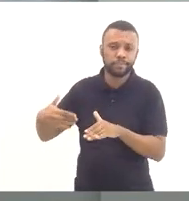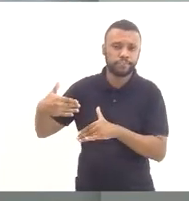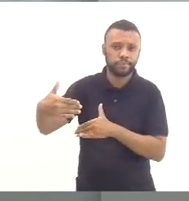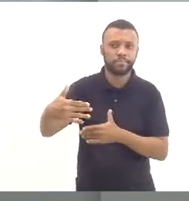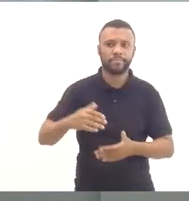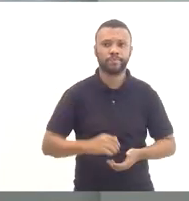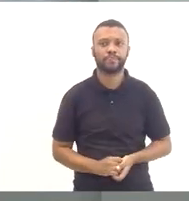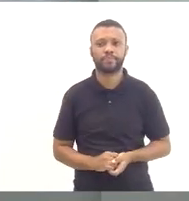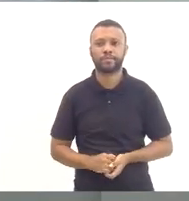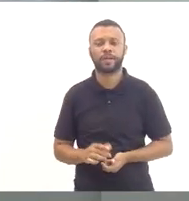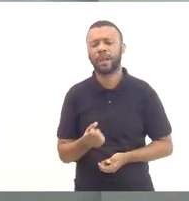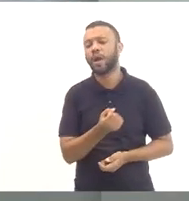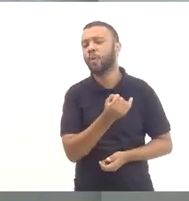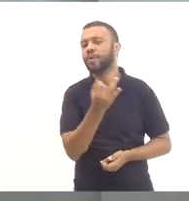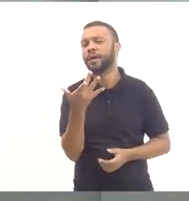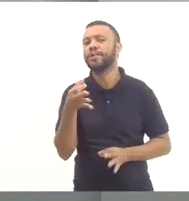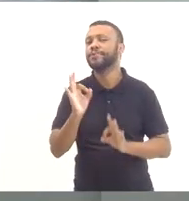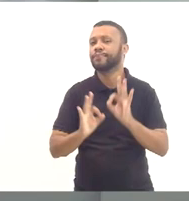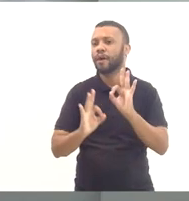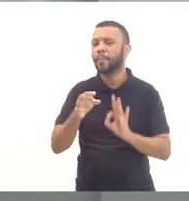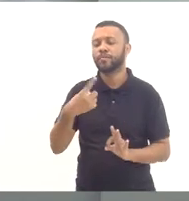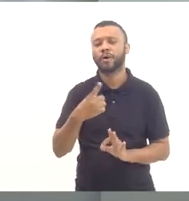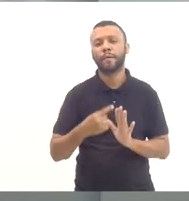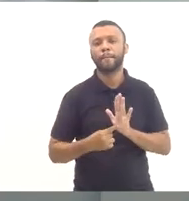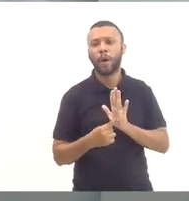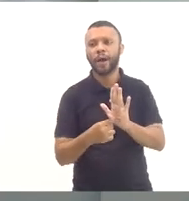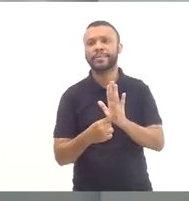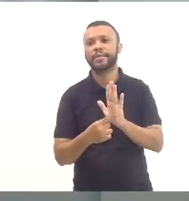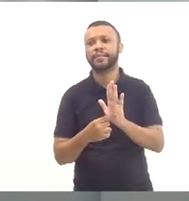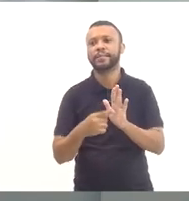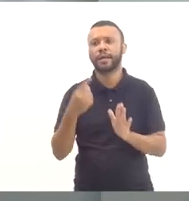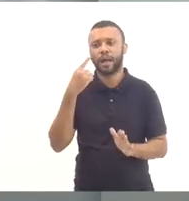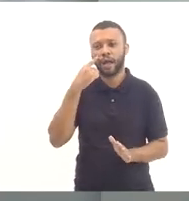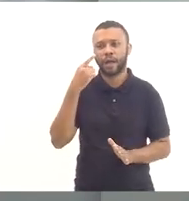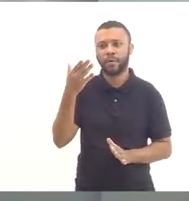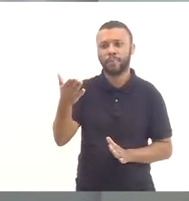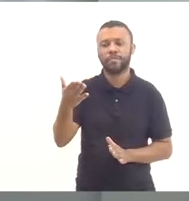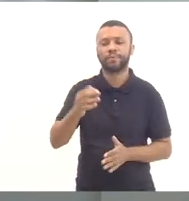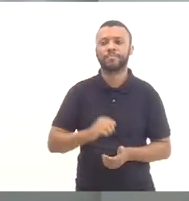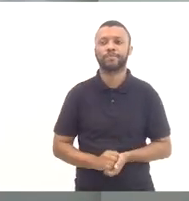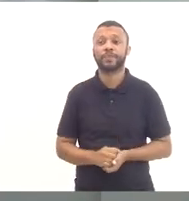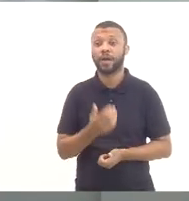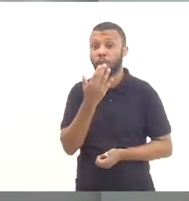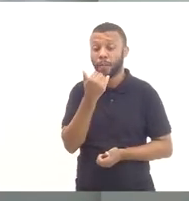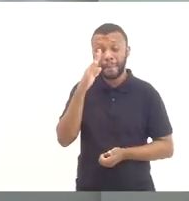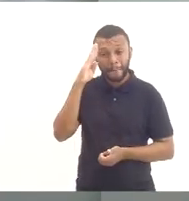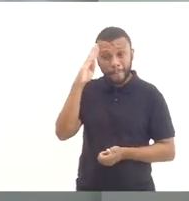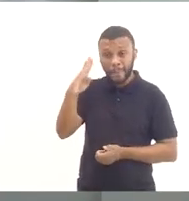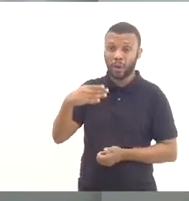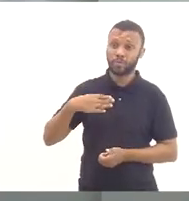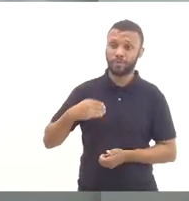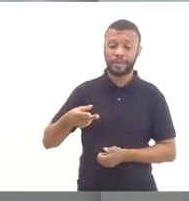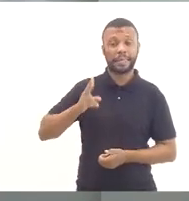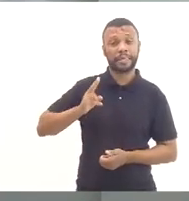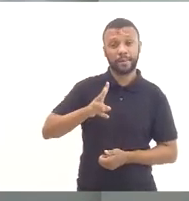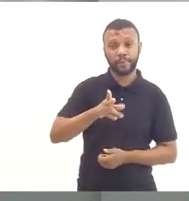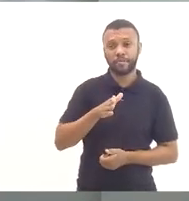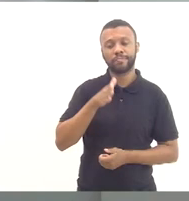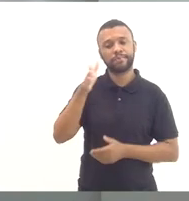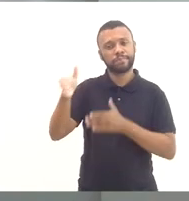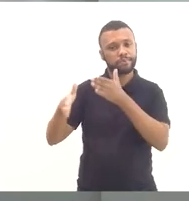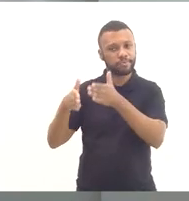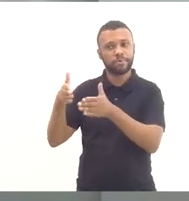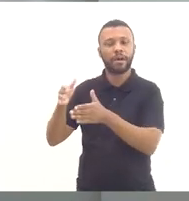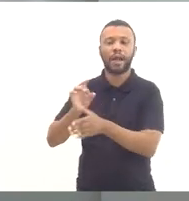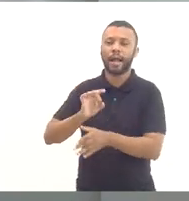fórmula gente olha a quantidade de fórmula que a gente traz na mala porque esse é um elemento essencial do meu filho cada vez que eu vou para lá a